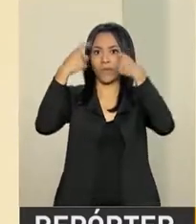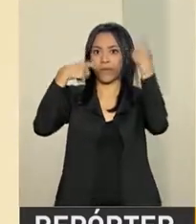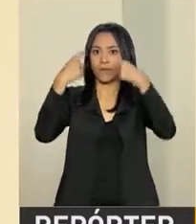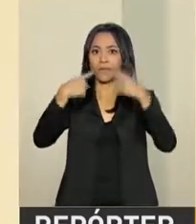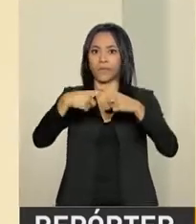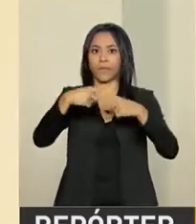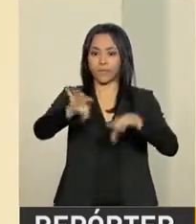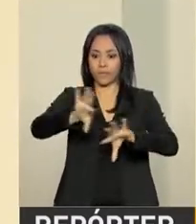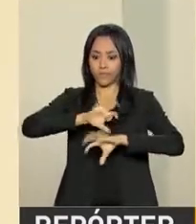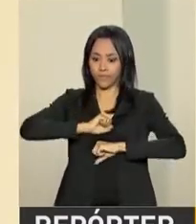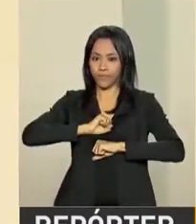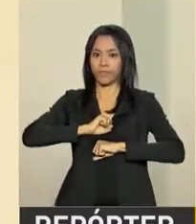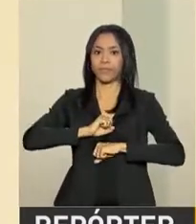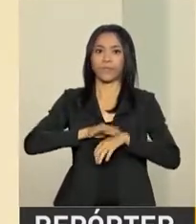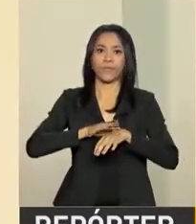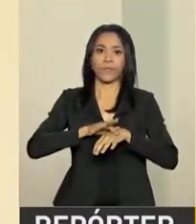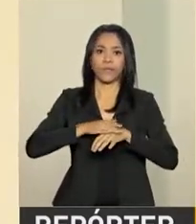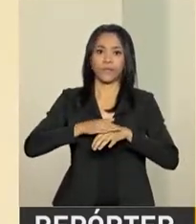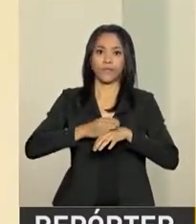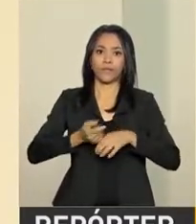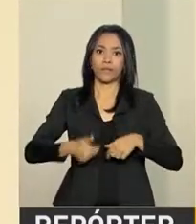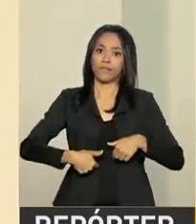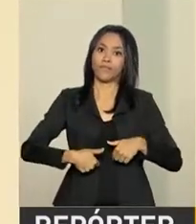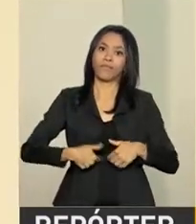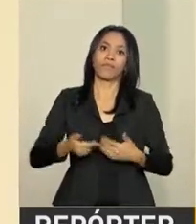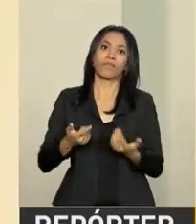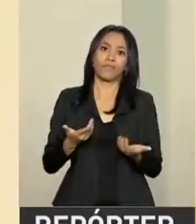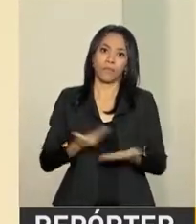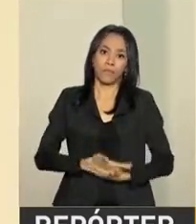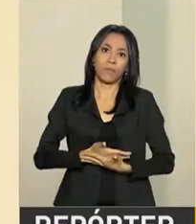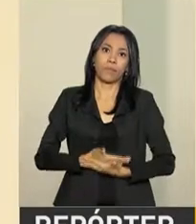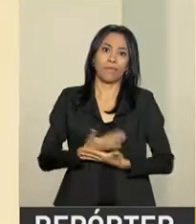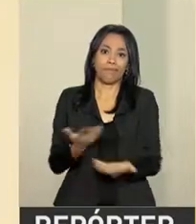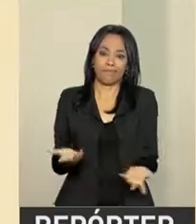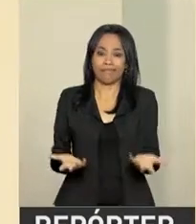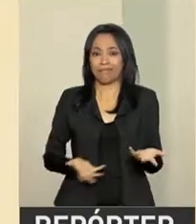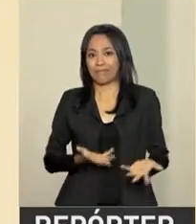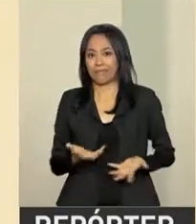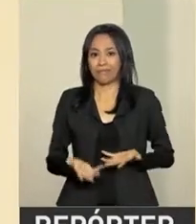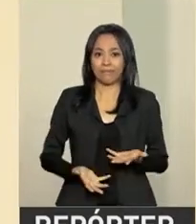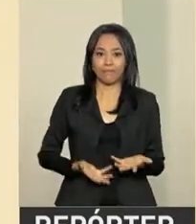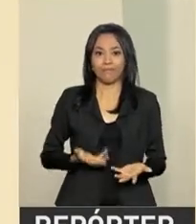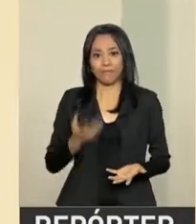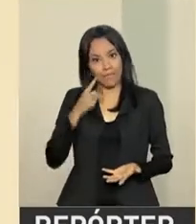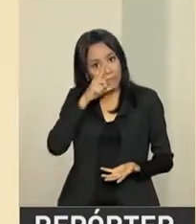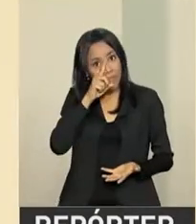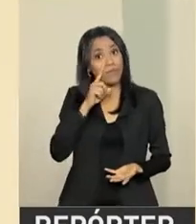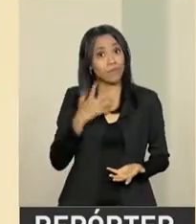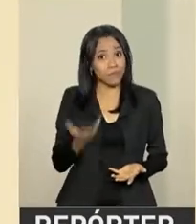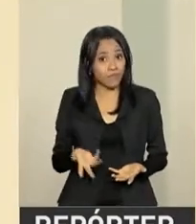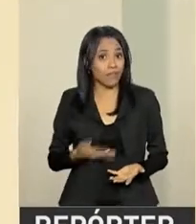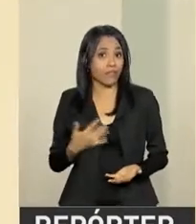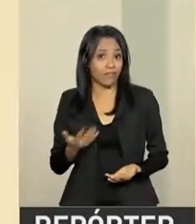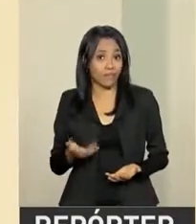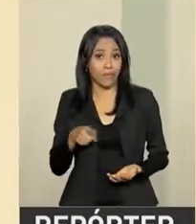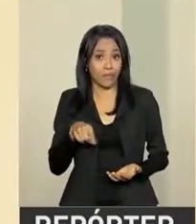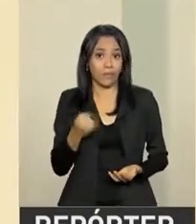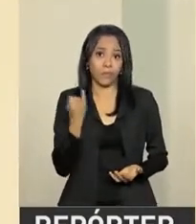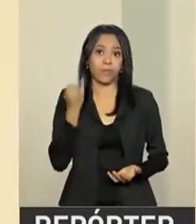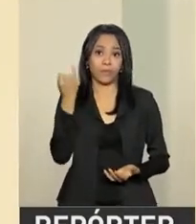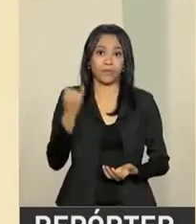pegar passa com o bebê então é muito perigoso lá então é importante